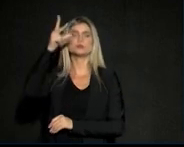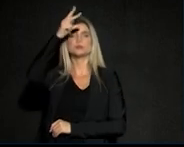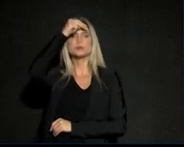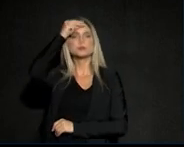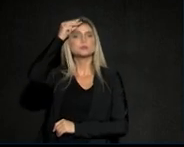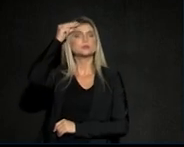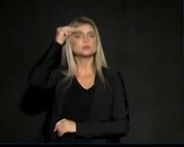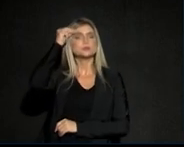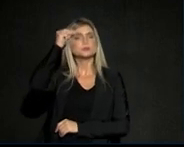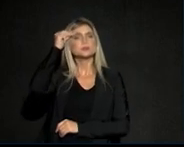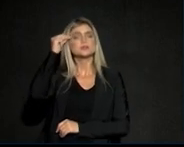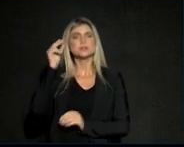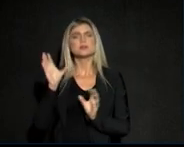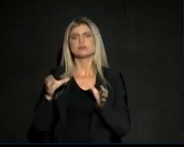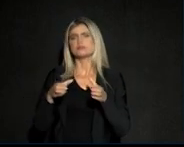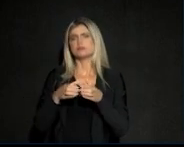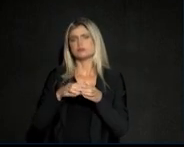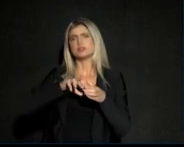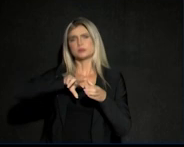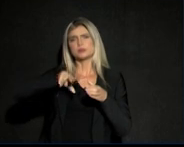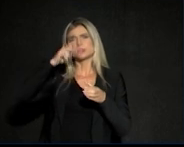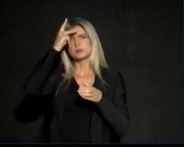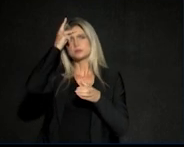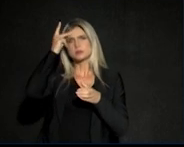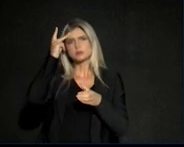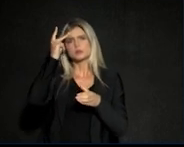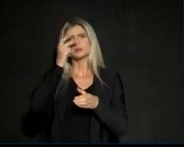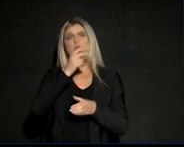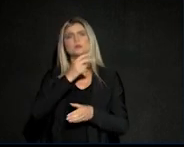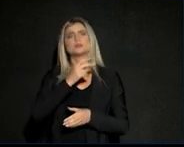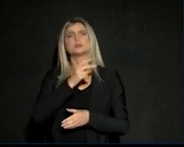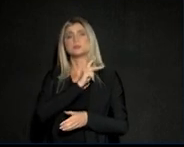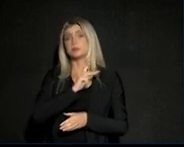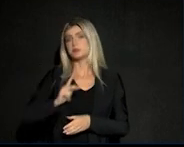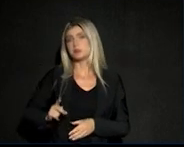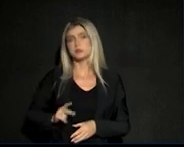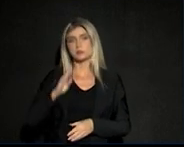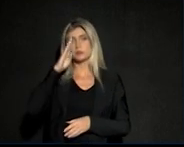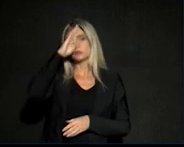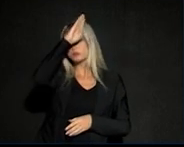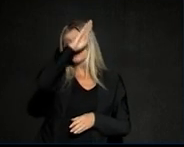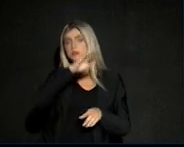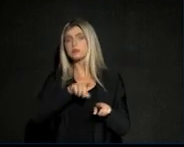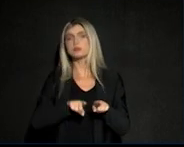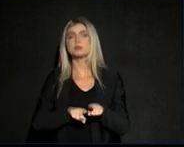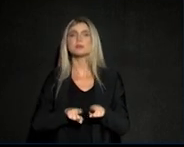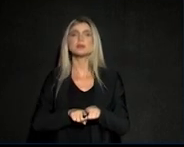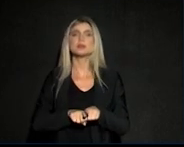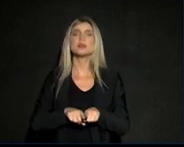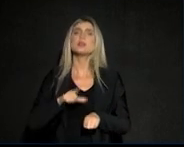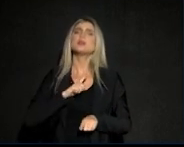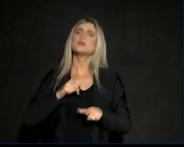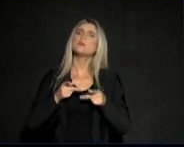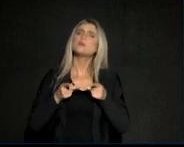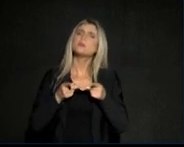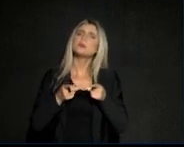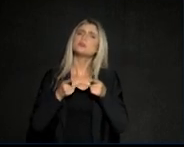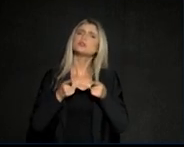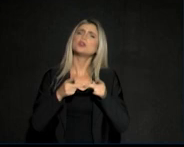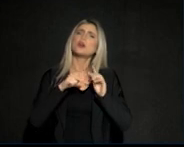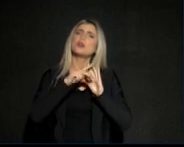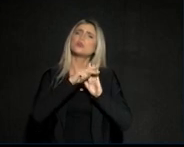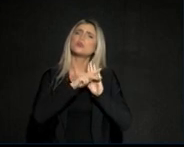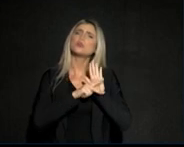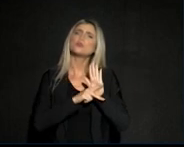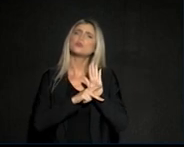no time do Paulo e do presidente bolsonaro no final sem ter um projeto de país que a gente chama de caminho da Prosperidade que a